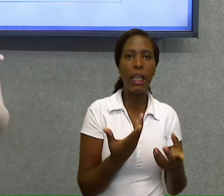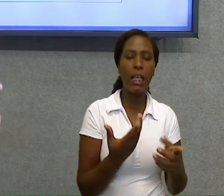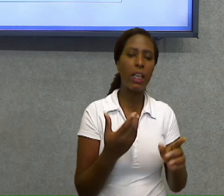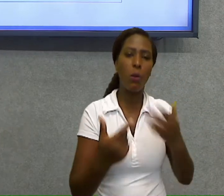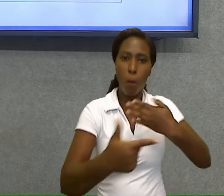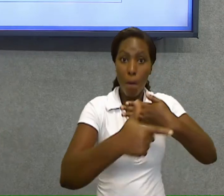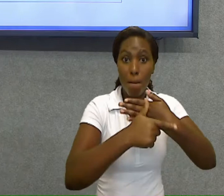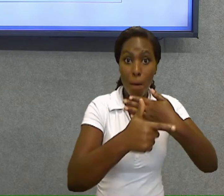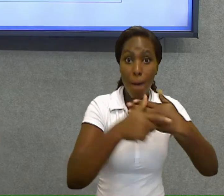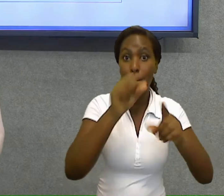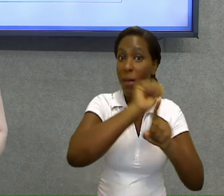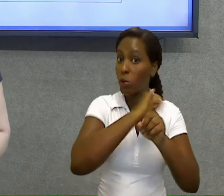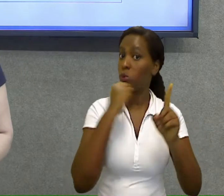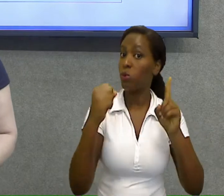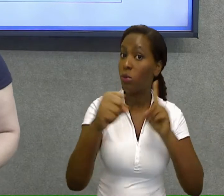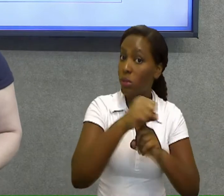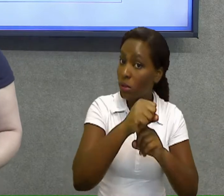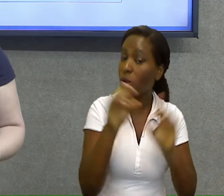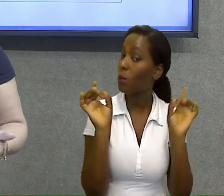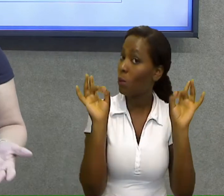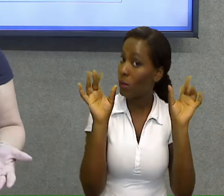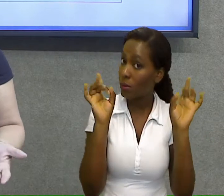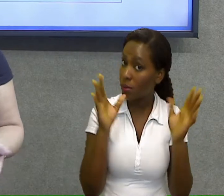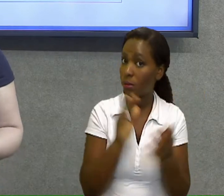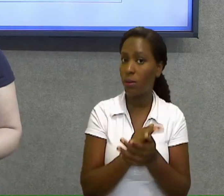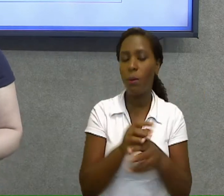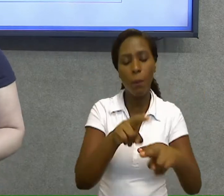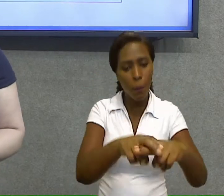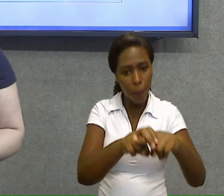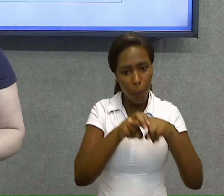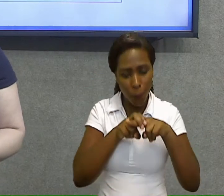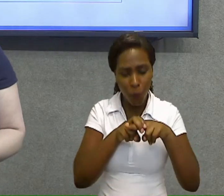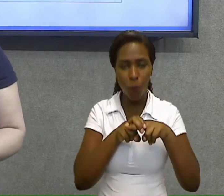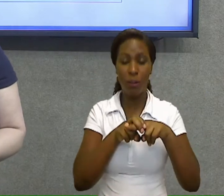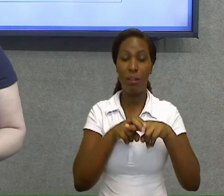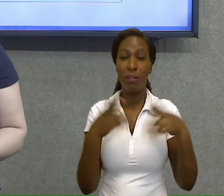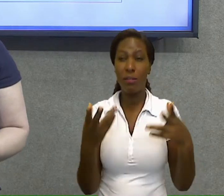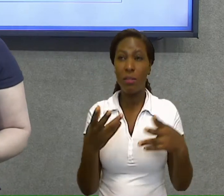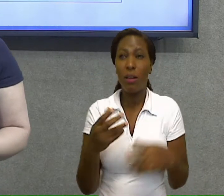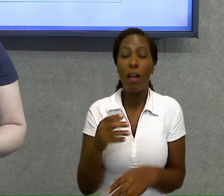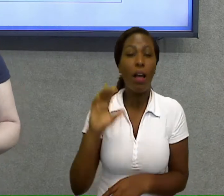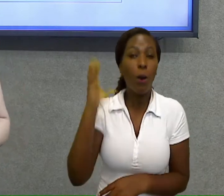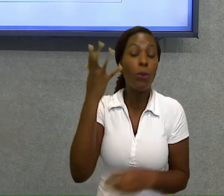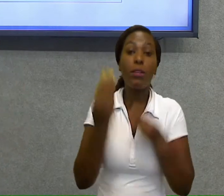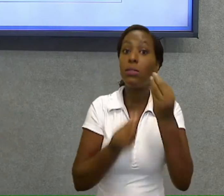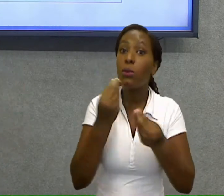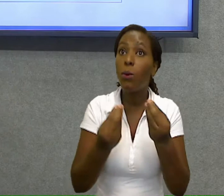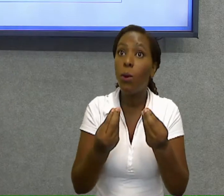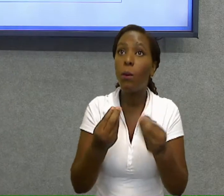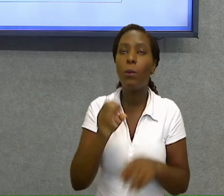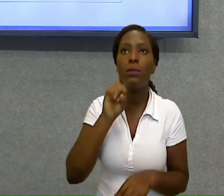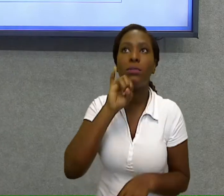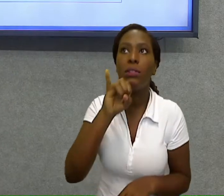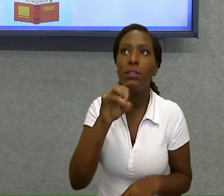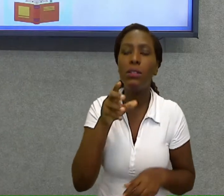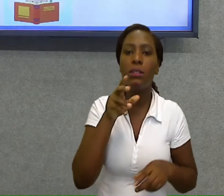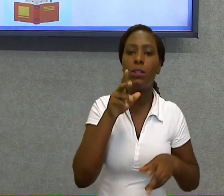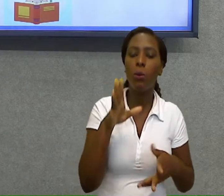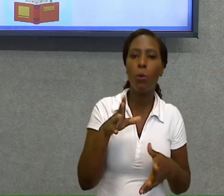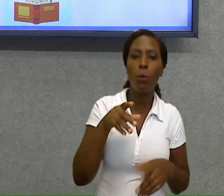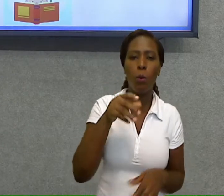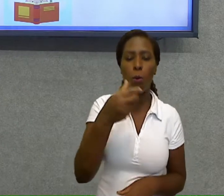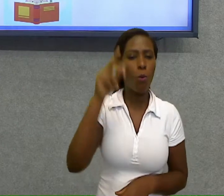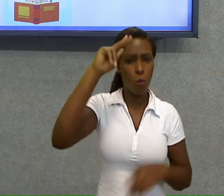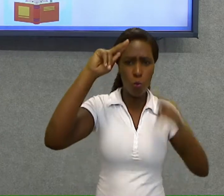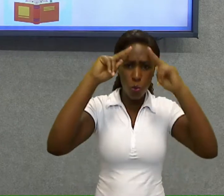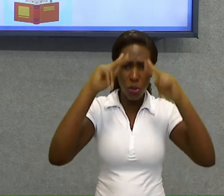a necessidade de intenção e a comunicação do ser humano. Então, tipos textuais e